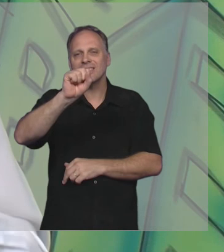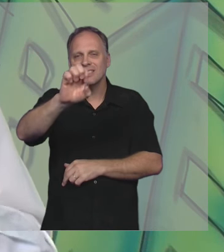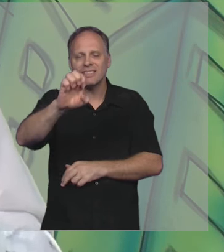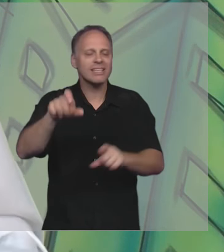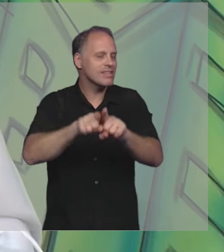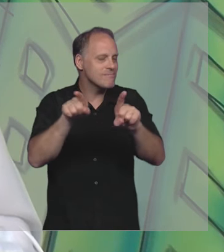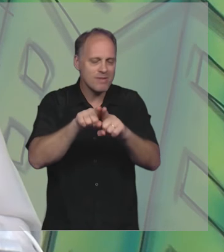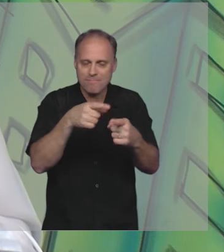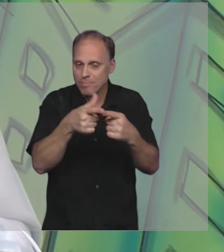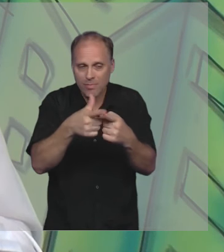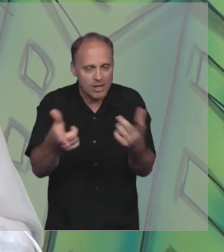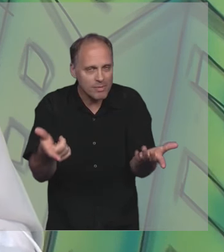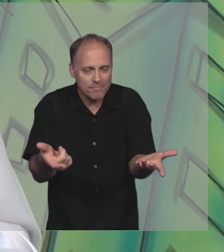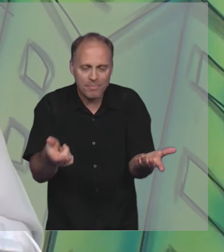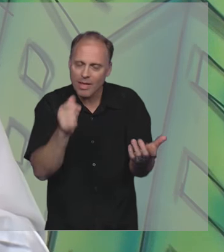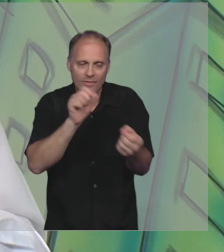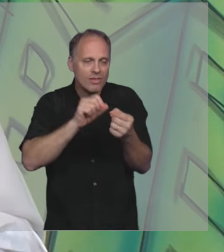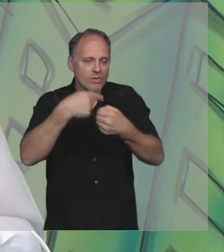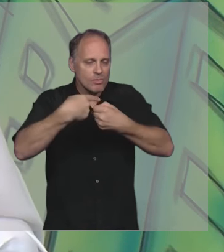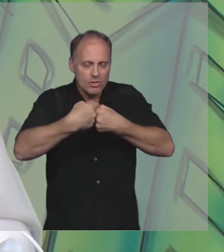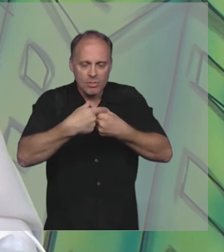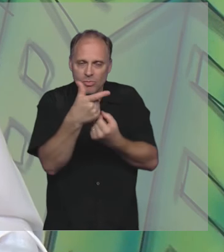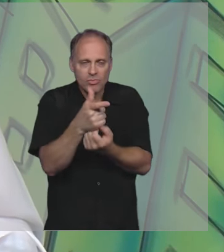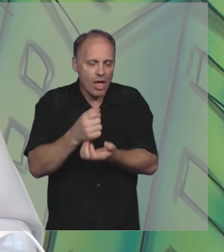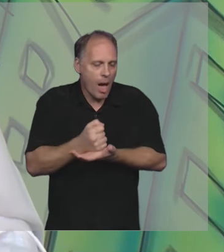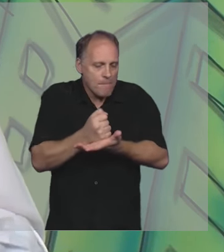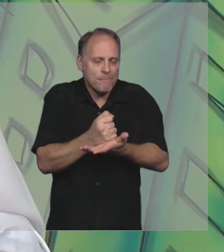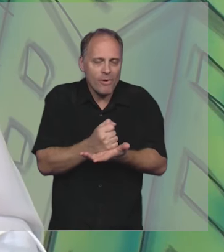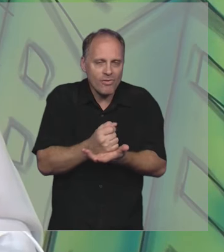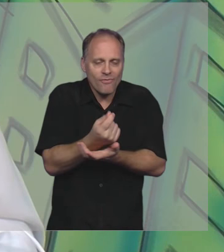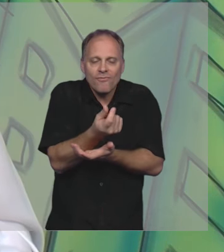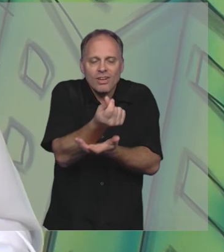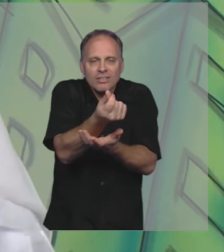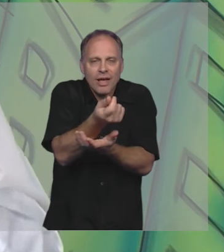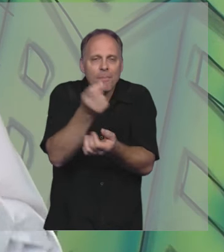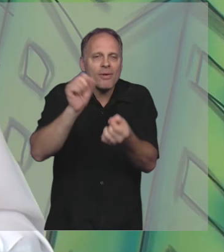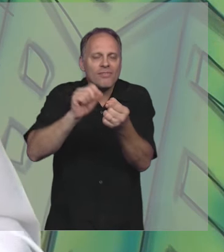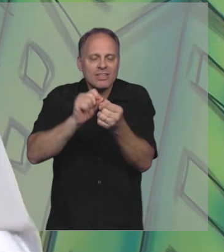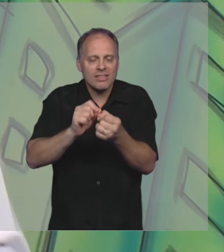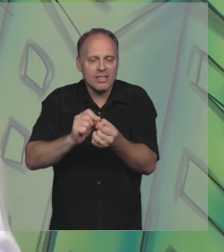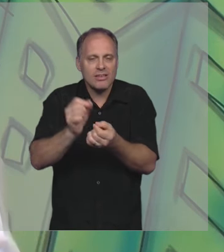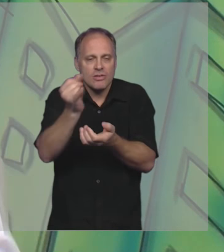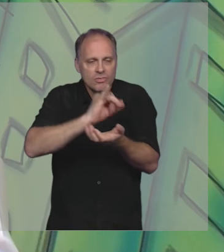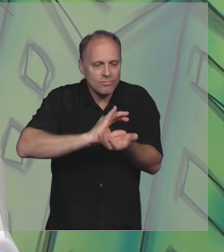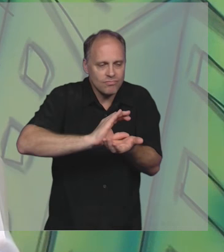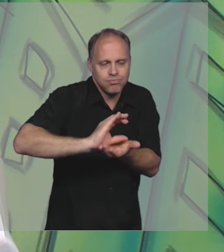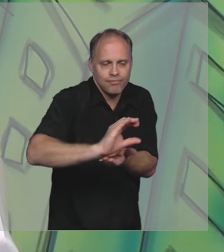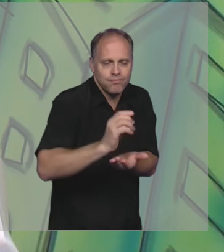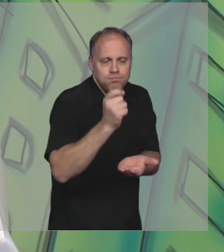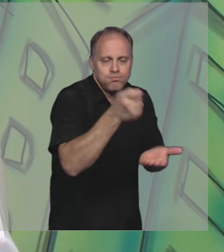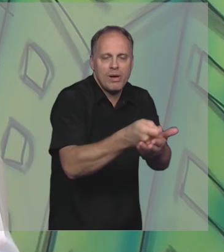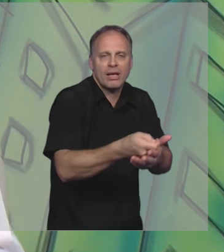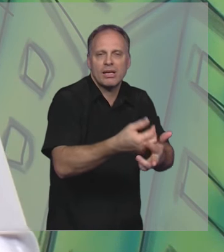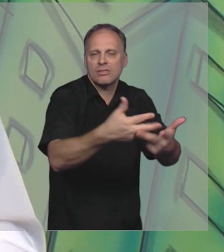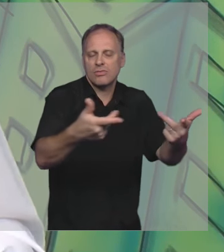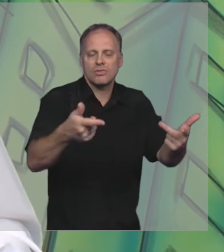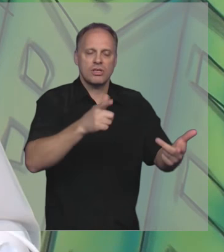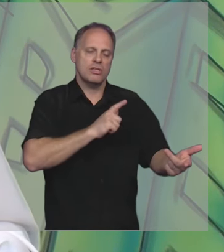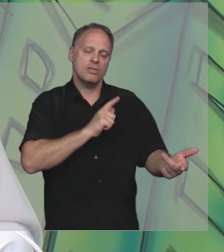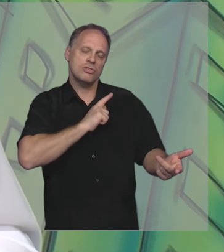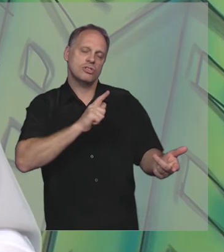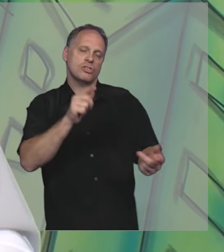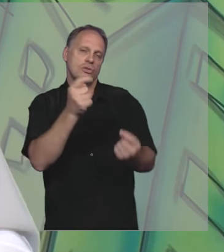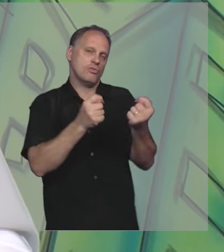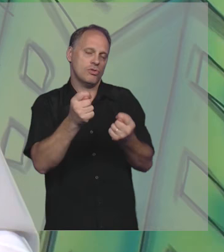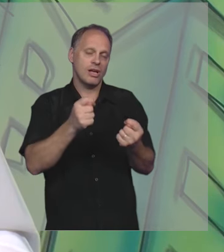econômica, e isso faz com que o município não tenha um aporte financeiro suficiente para fazer um investimento a nível de gestão, né? E hoje,